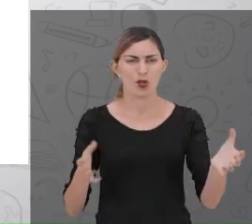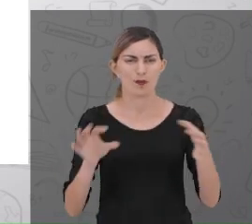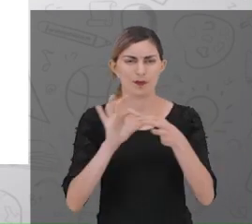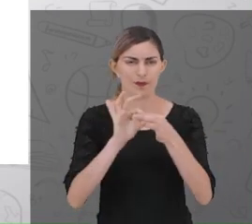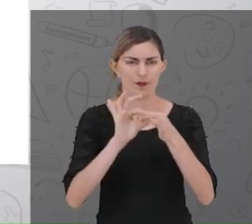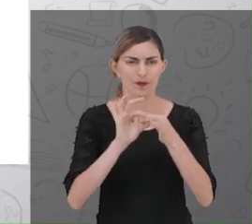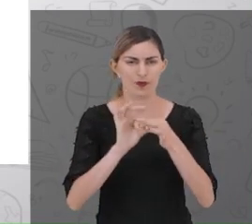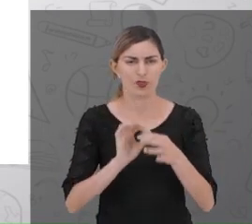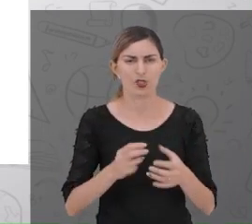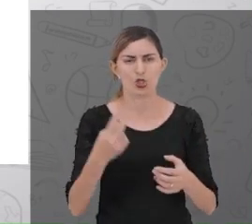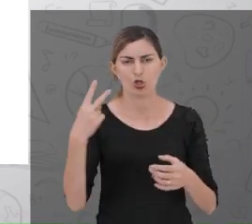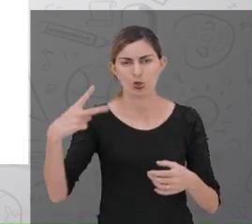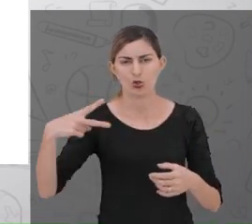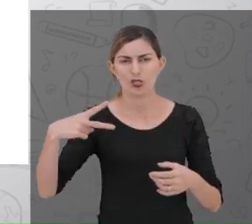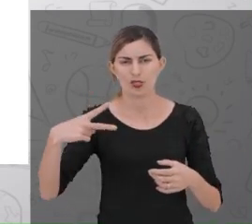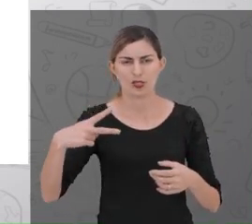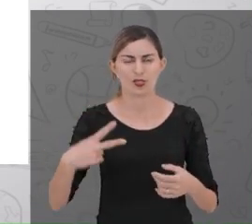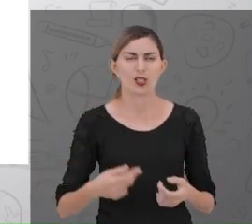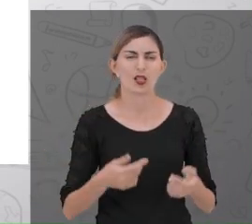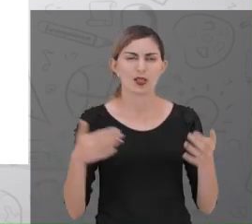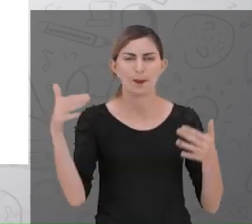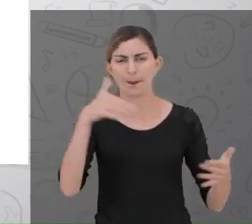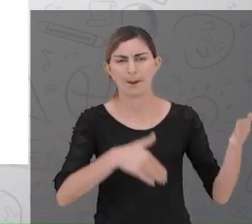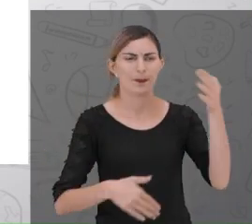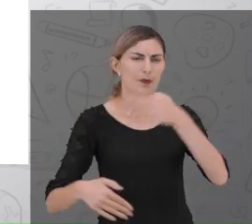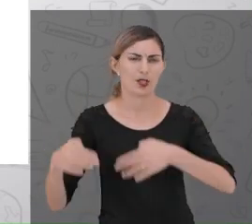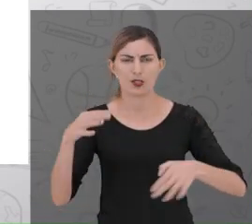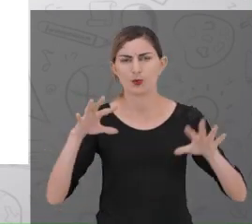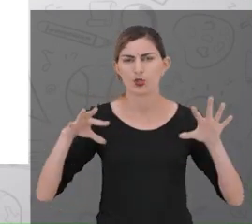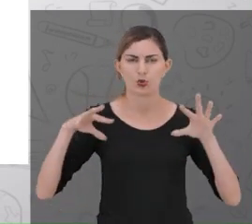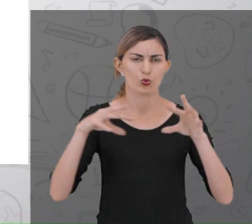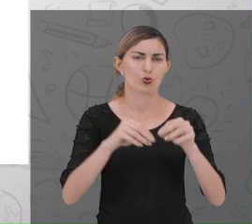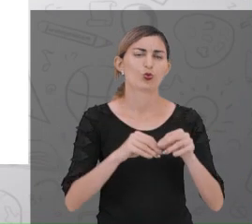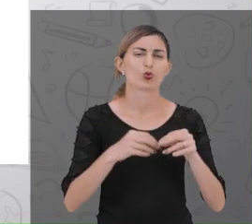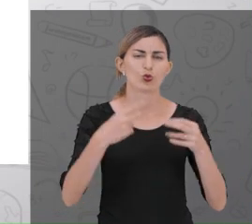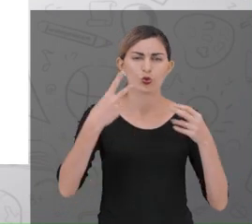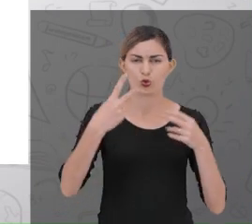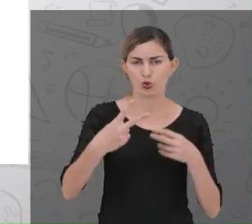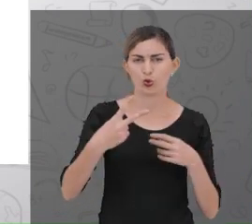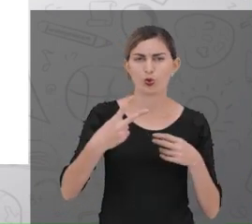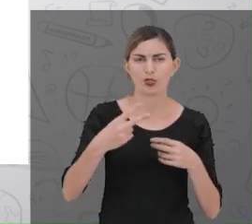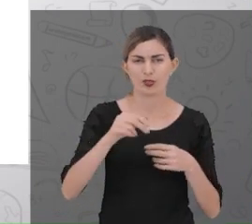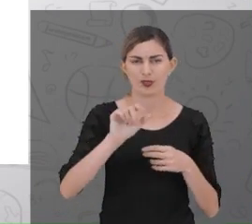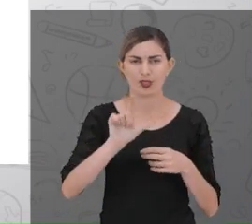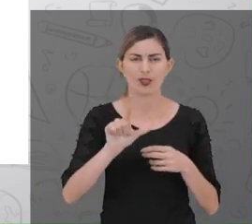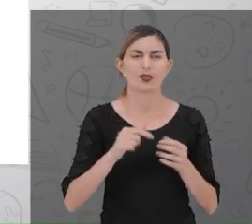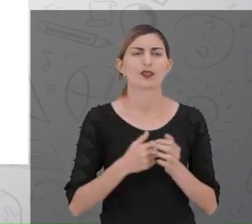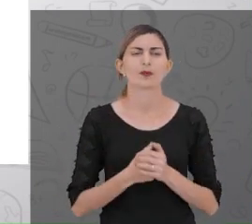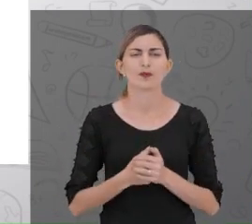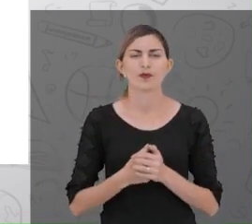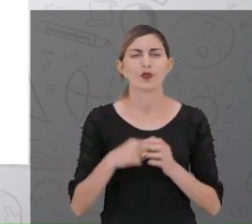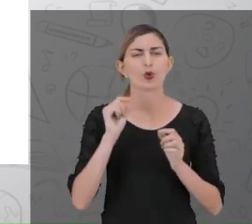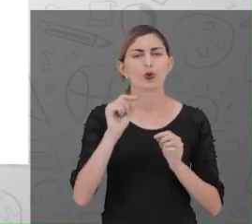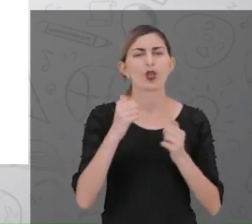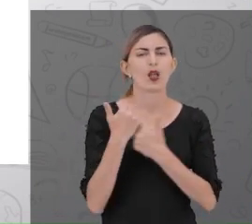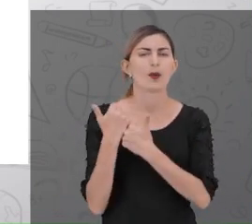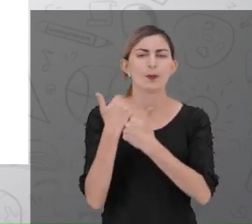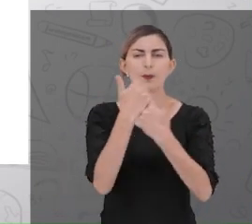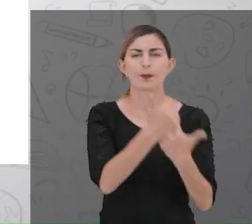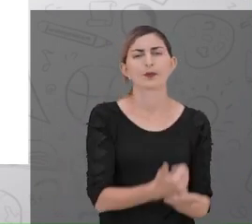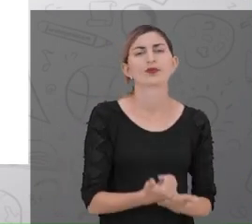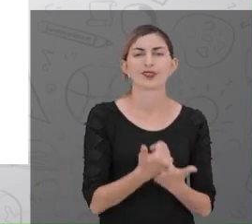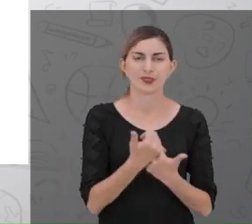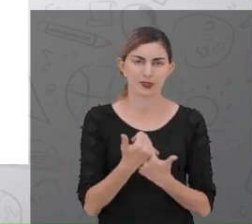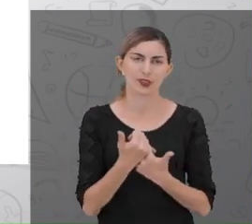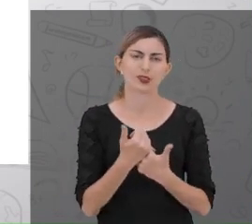1 está relacionada a uma entidade 2, temos a participação total de 2 em R, que